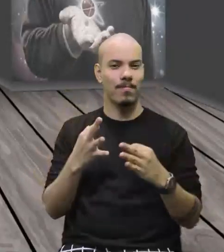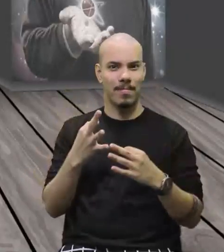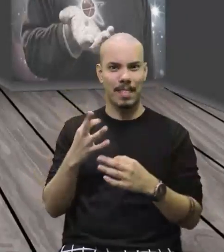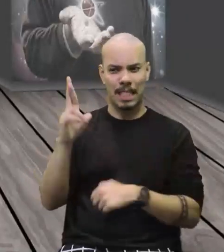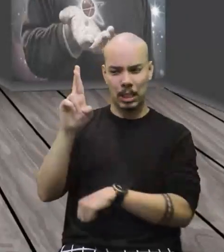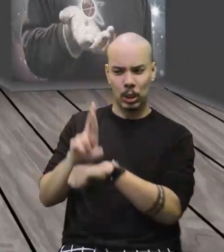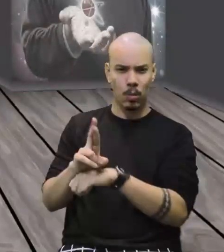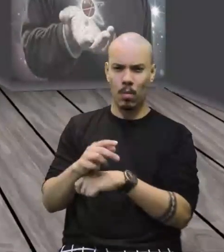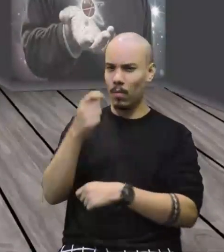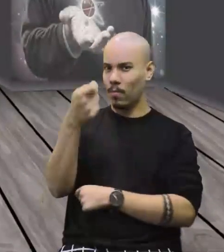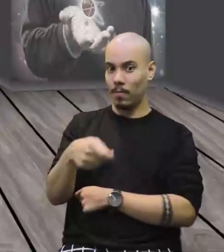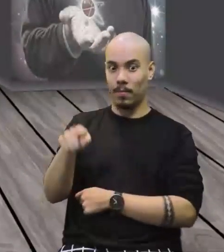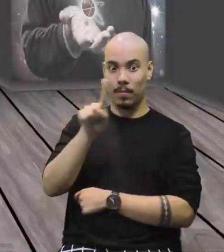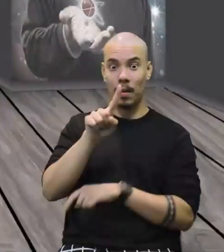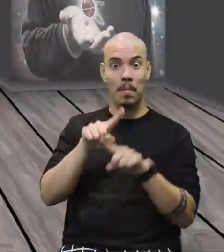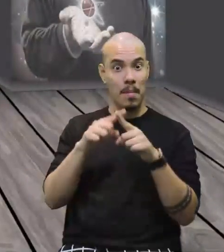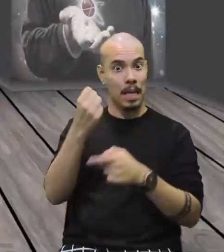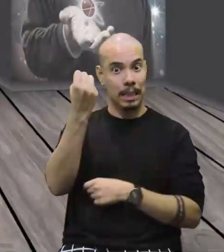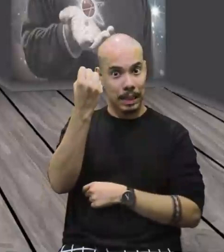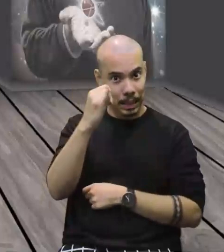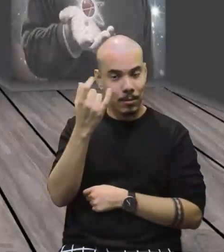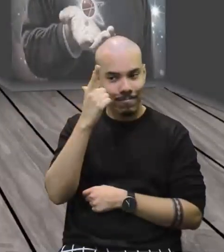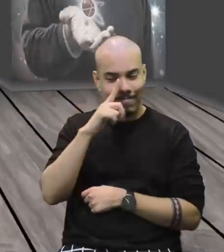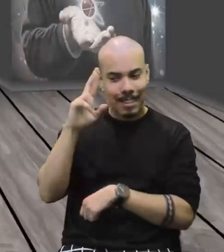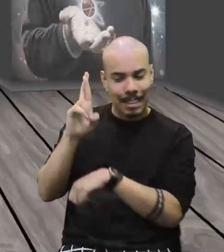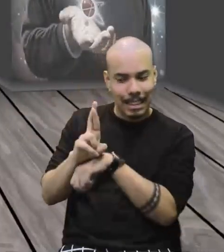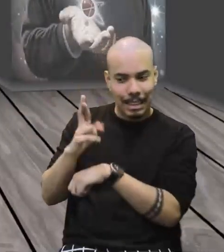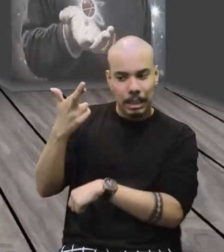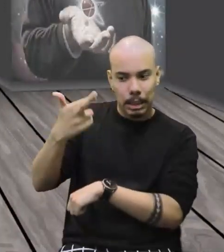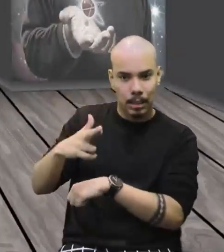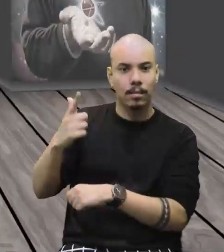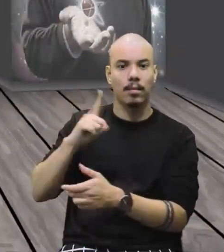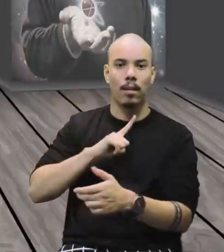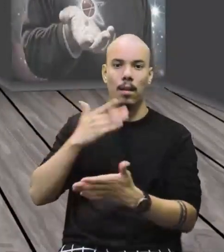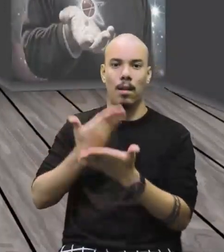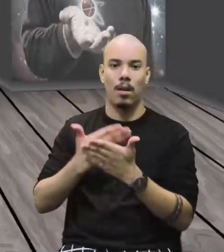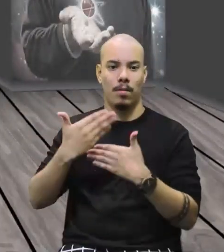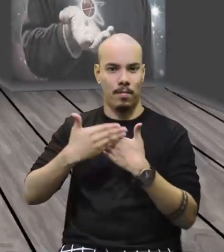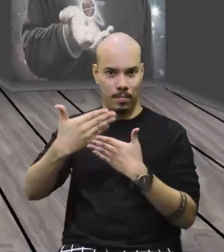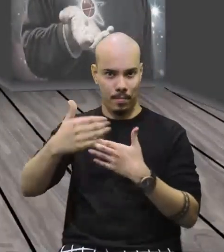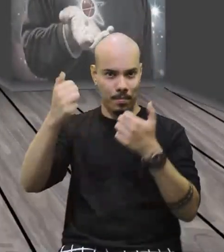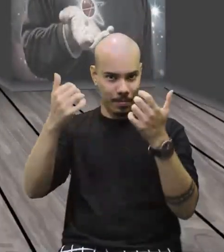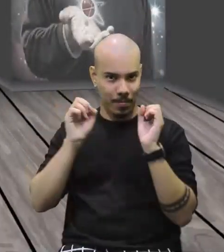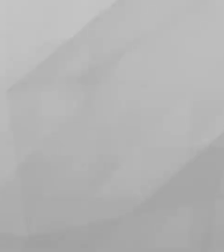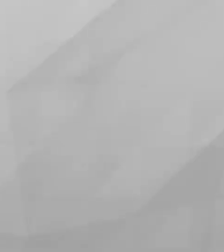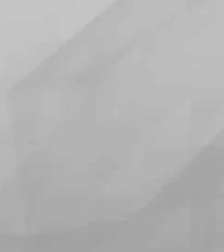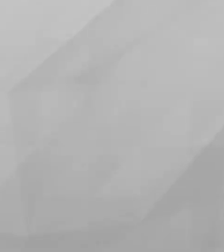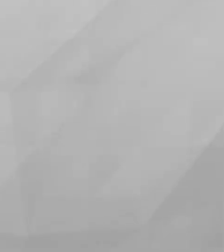recuperação. Não. Mas se for, a gente vai nos Tem uma aula também. Próxima aula. Até mais.